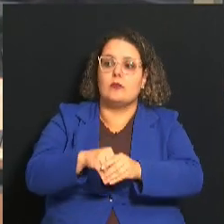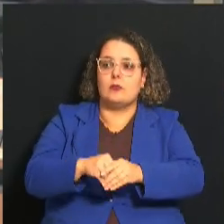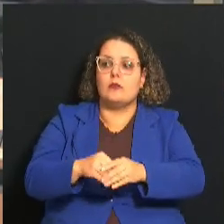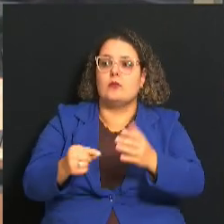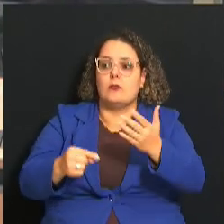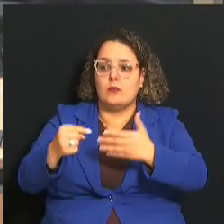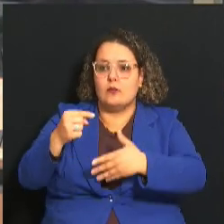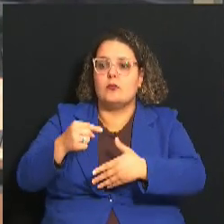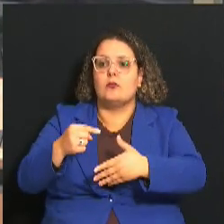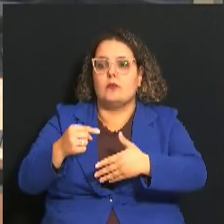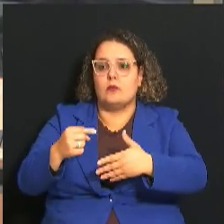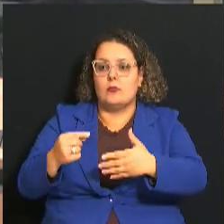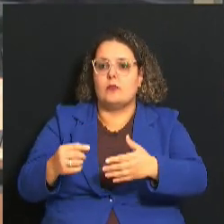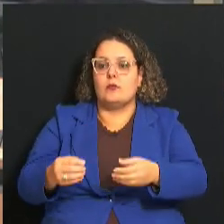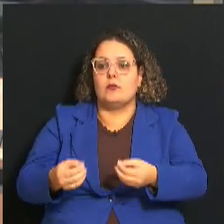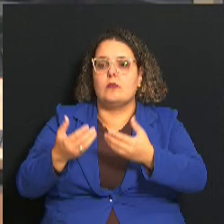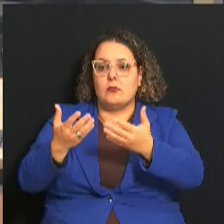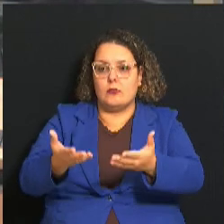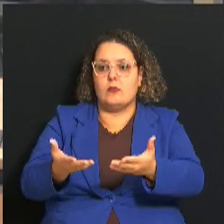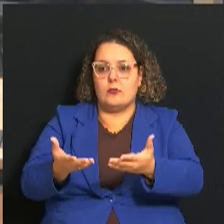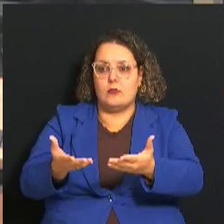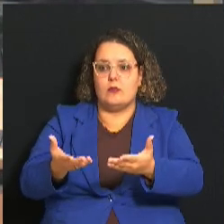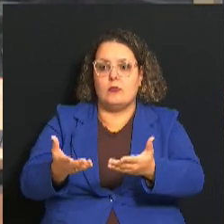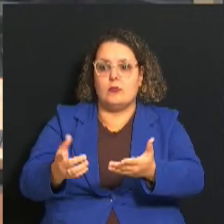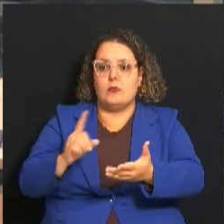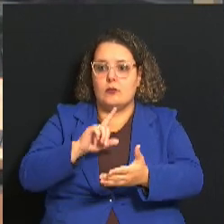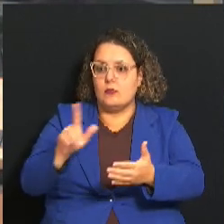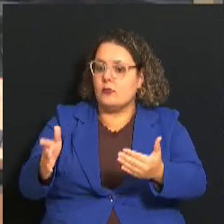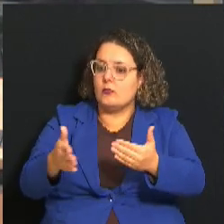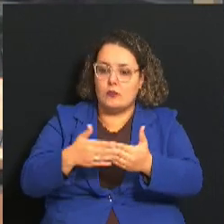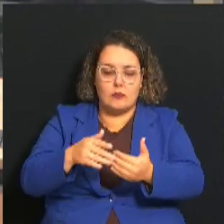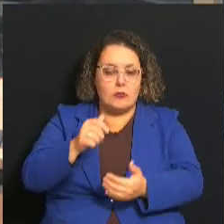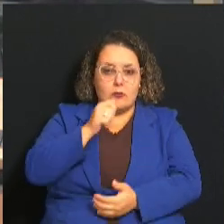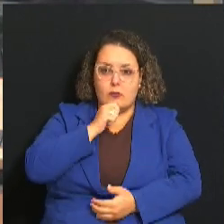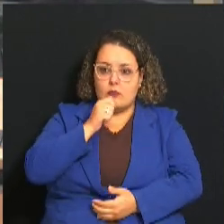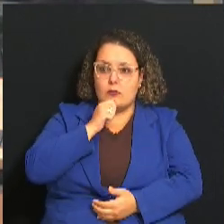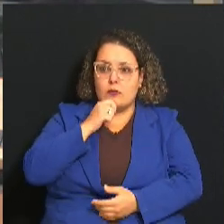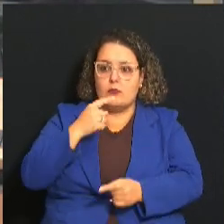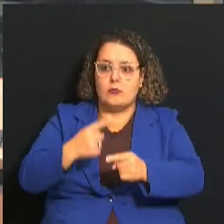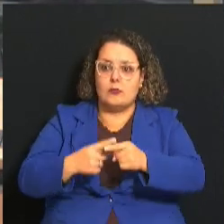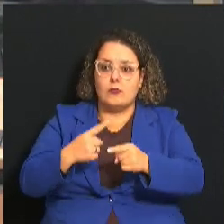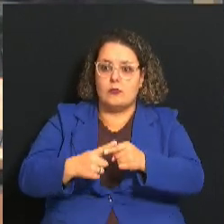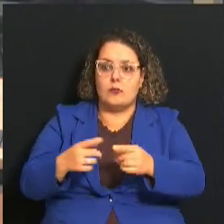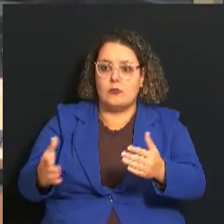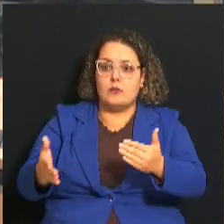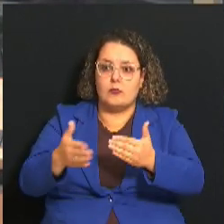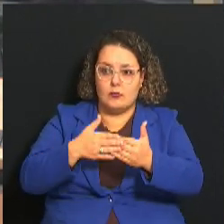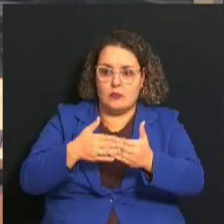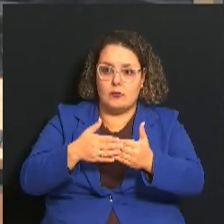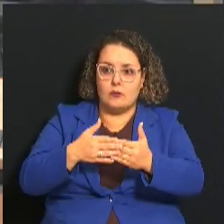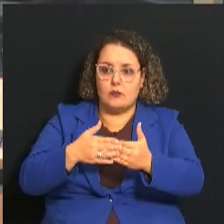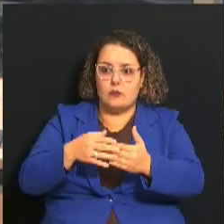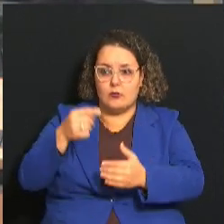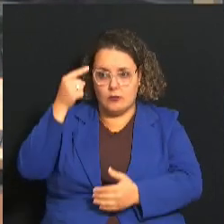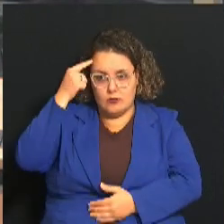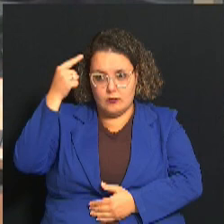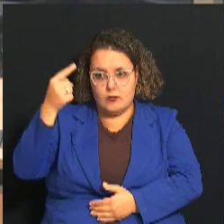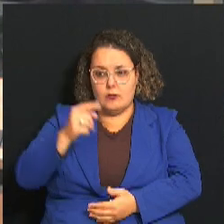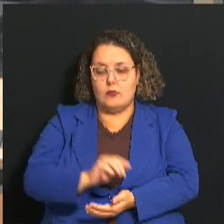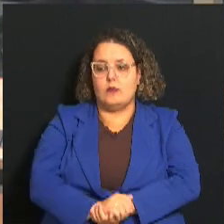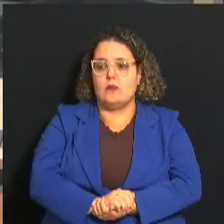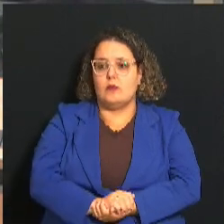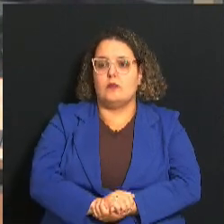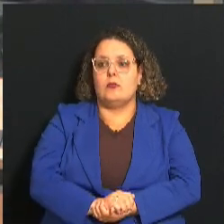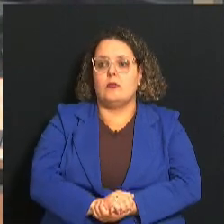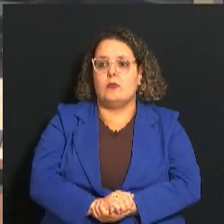levantados aqui. Dos pontos levantados que não foram fechados ainda, porque nós fechamos o consenso. Tá certo. Tá bom. Então a